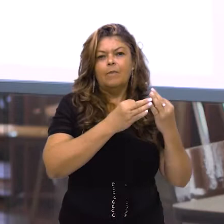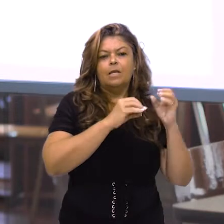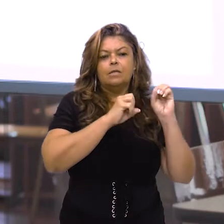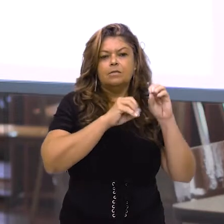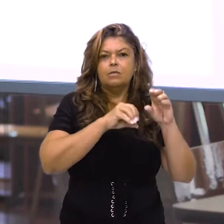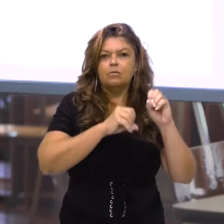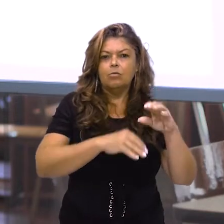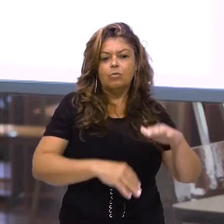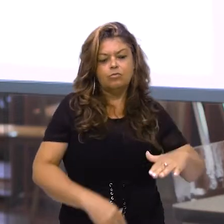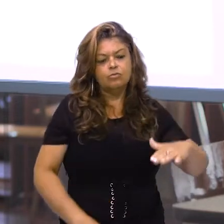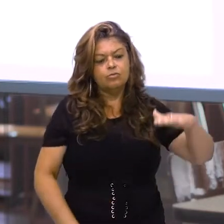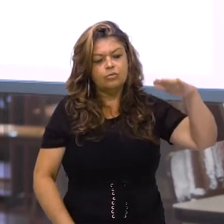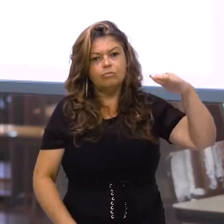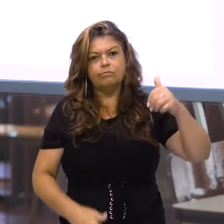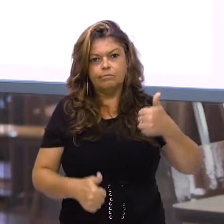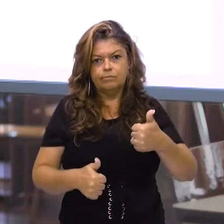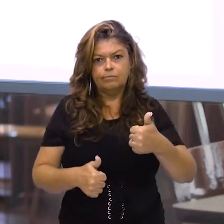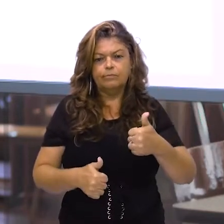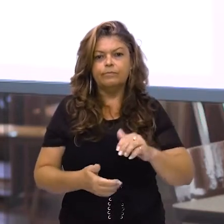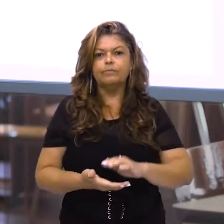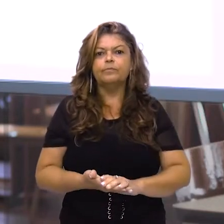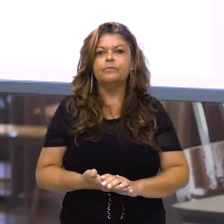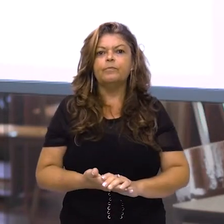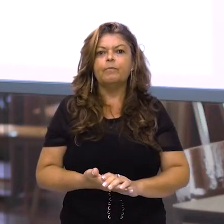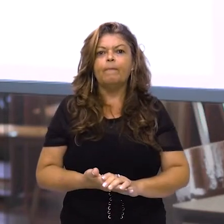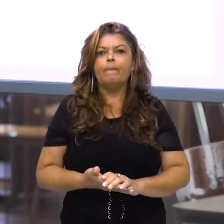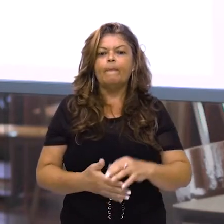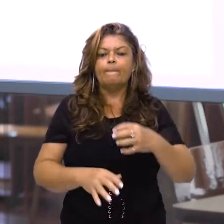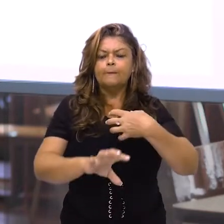diante do mundo. E alteridade,